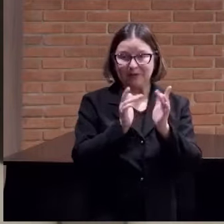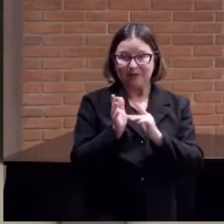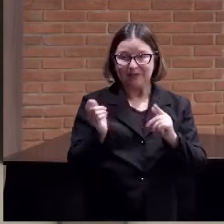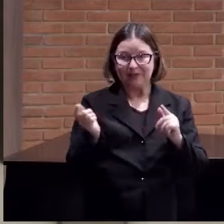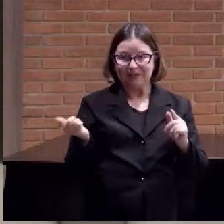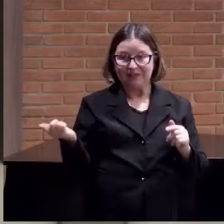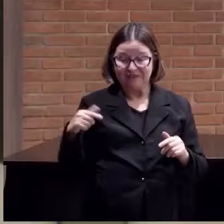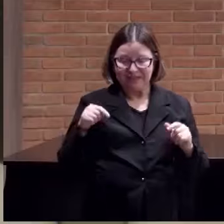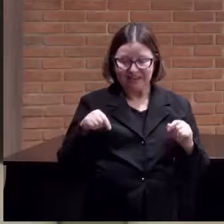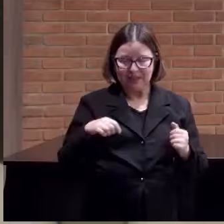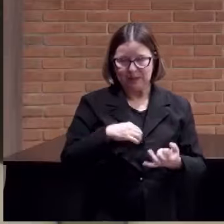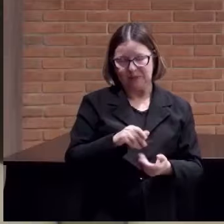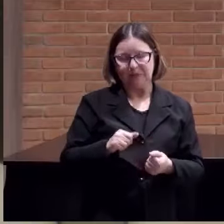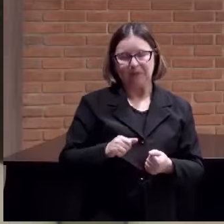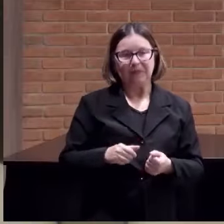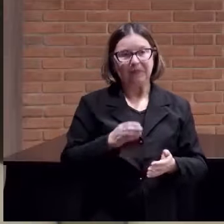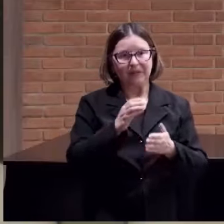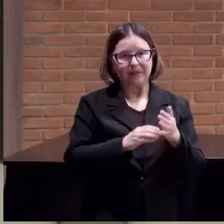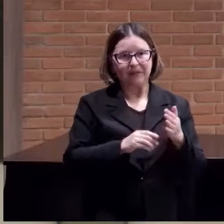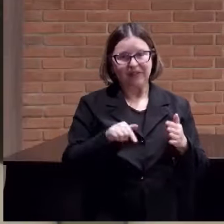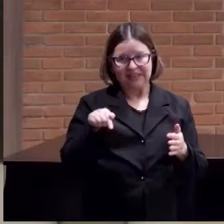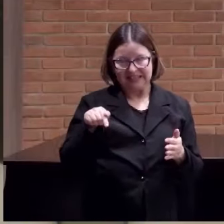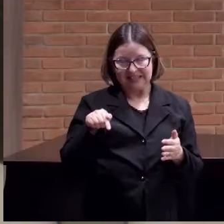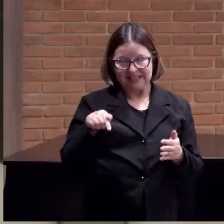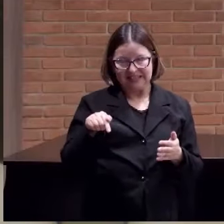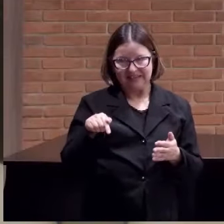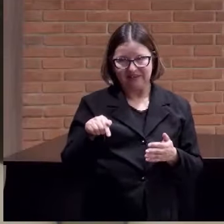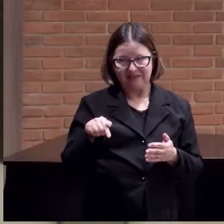7 de João, no versículo